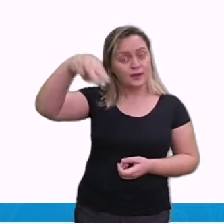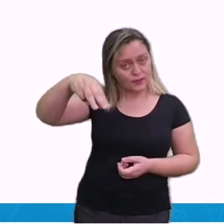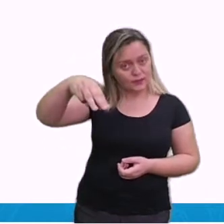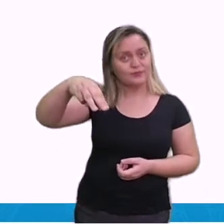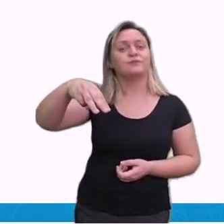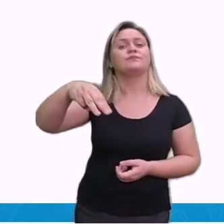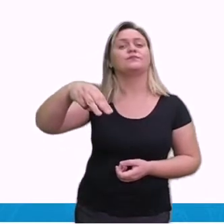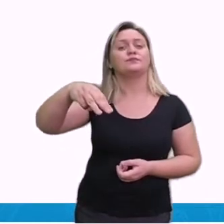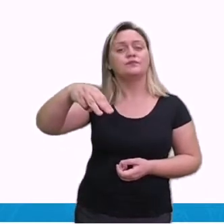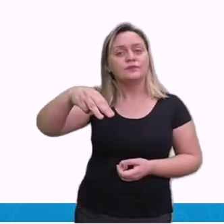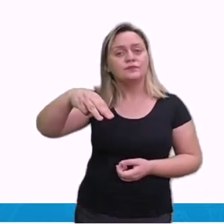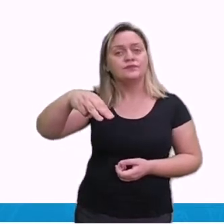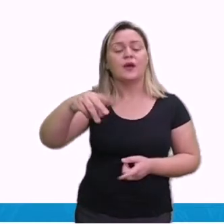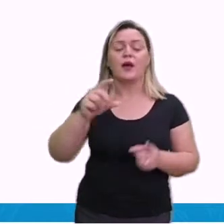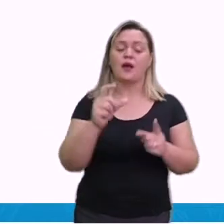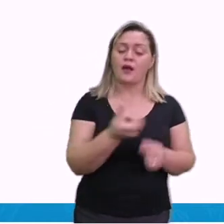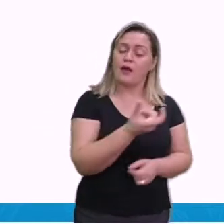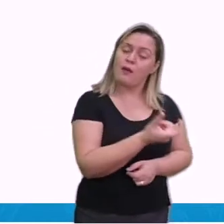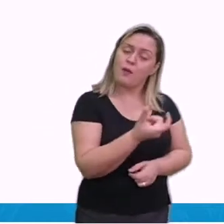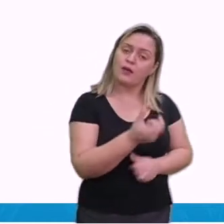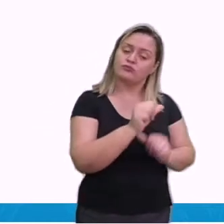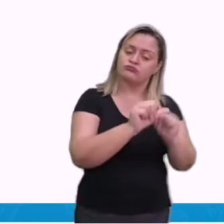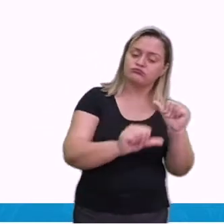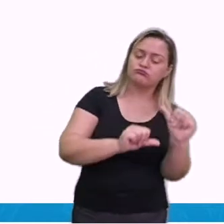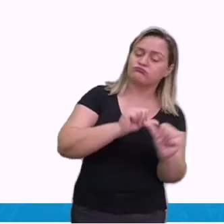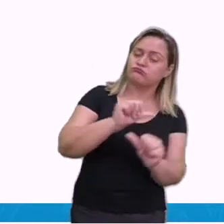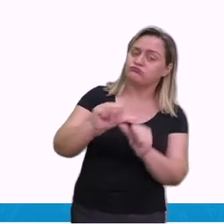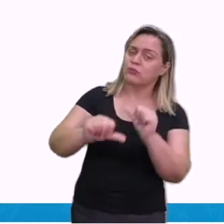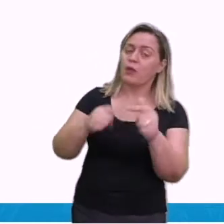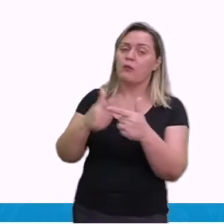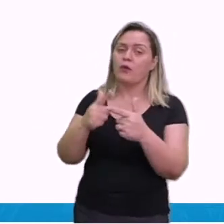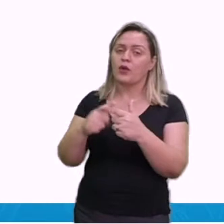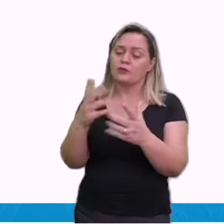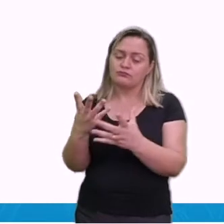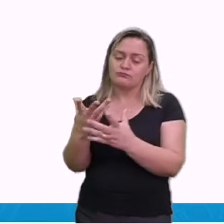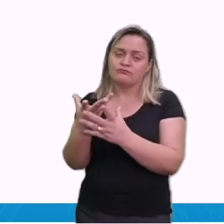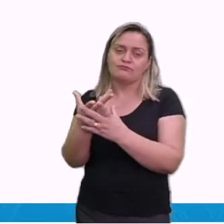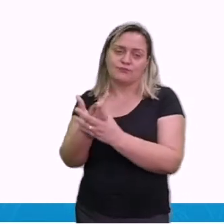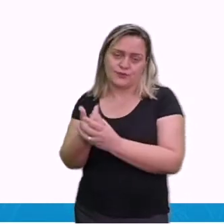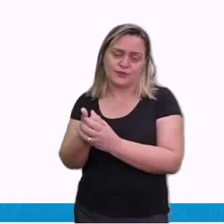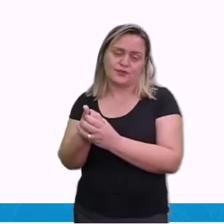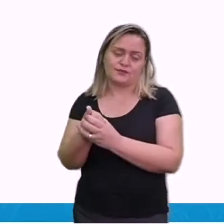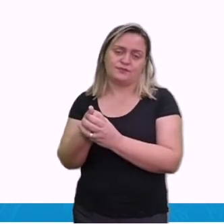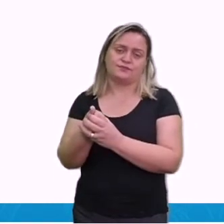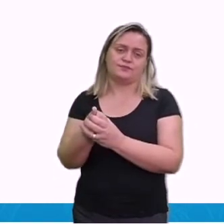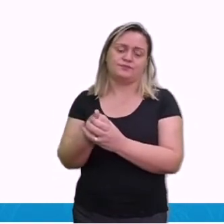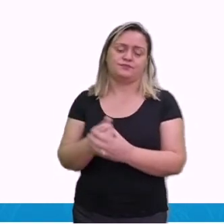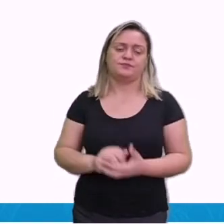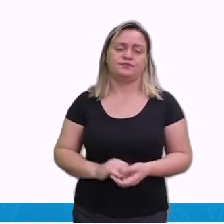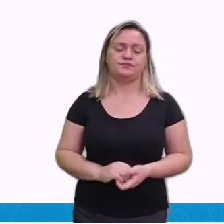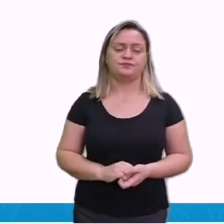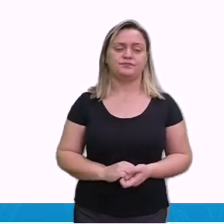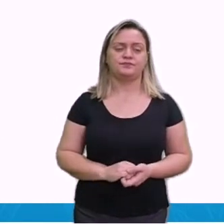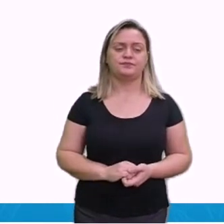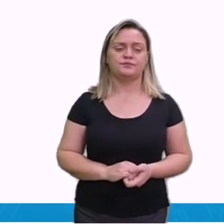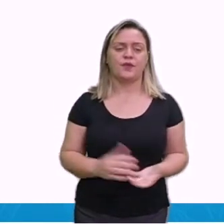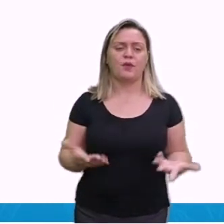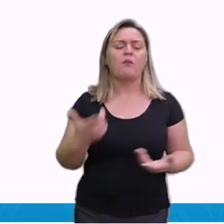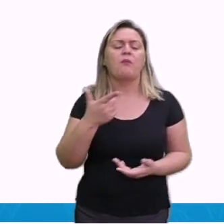gente não erre o plural tanto das palavras quanto das frases. Vamos para um outro exemplo então,